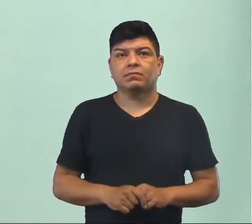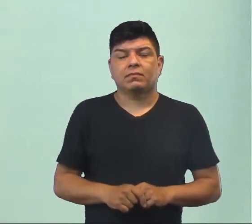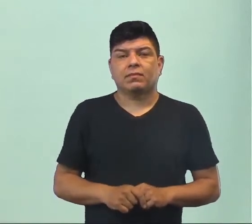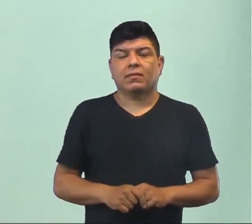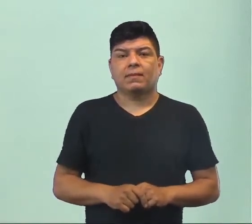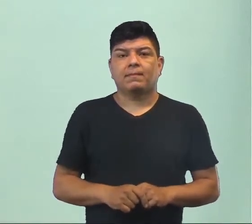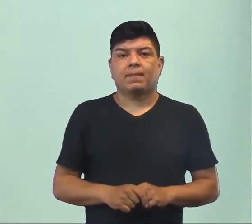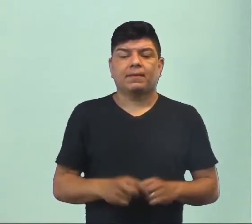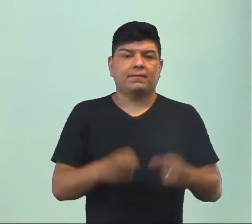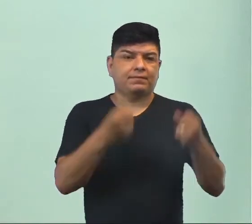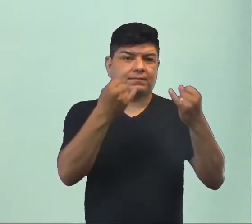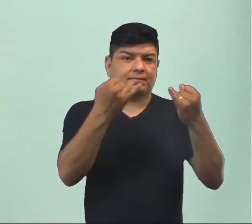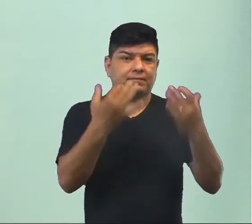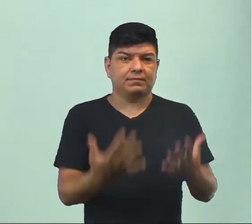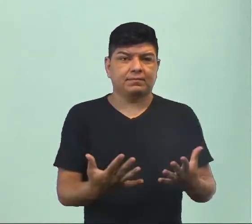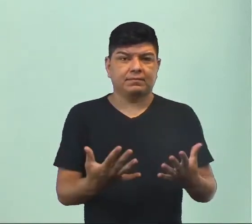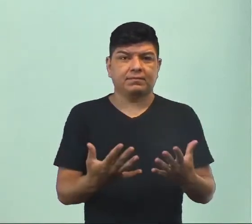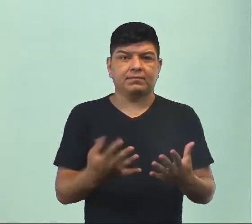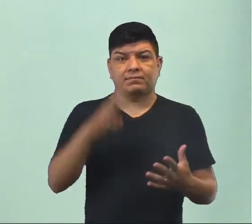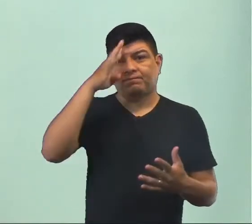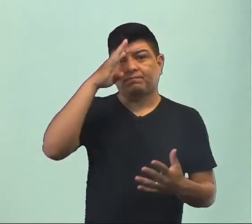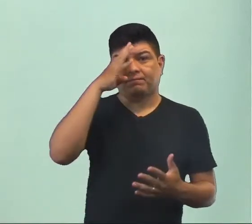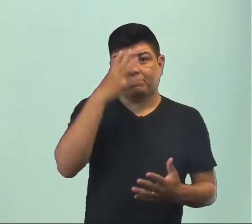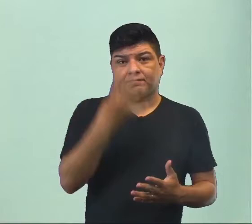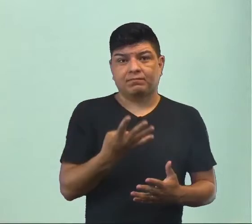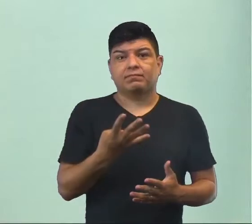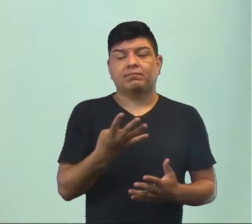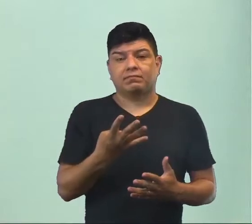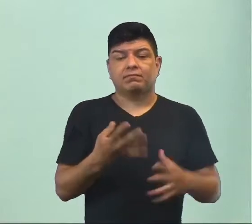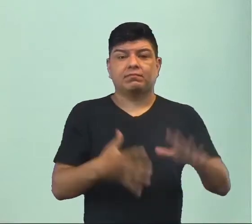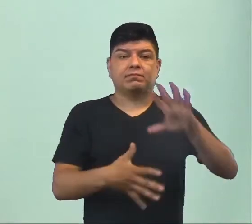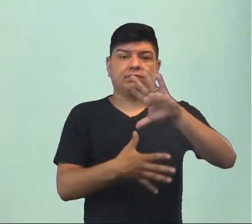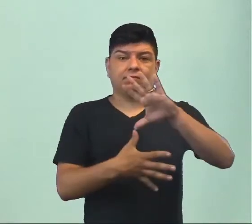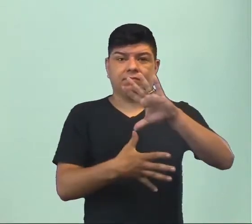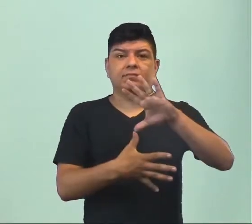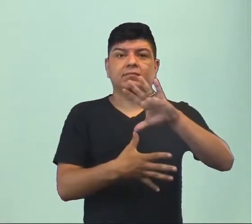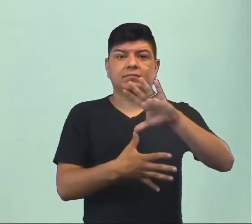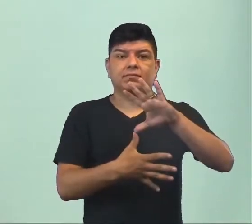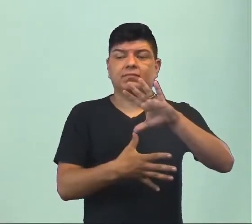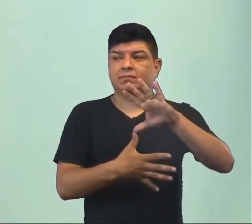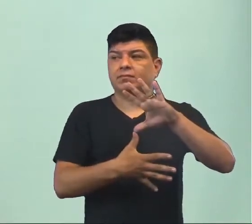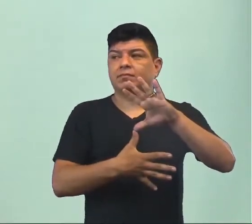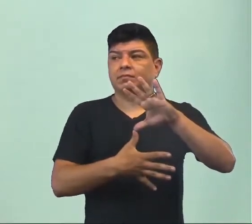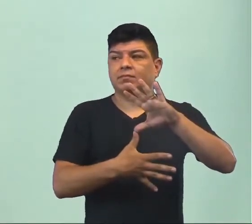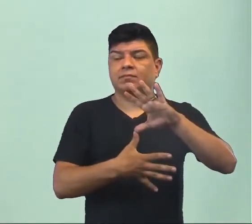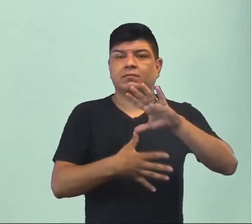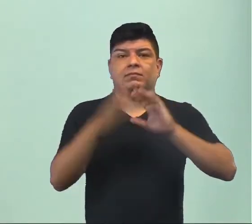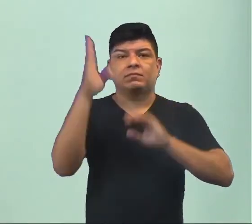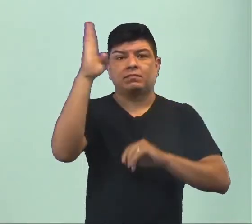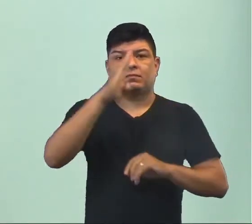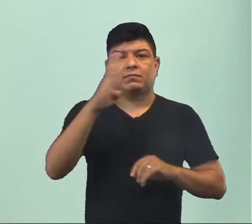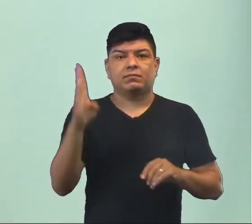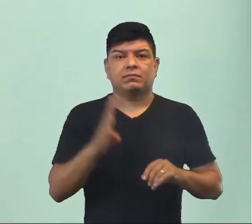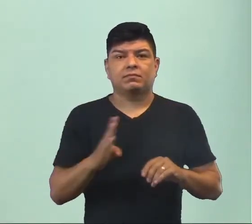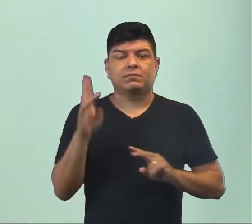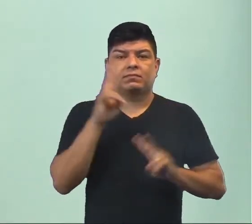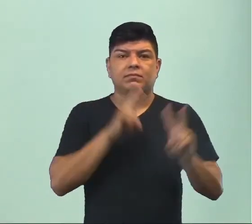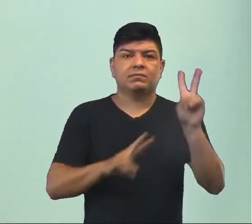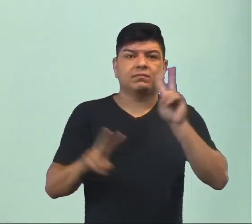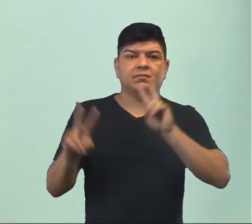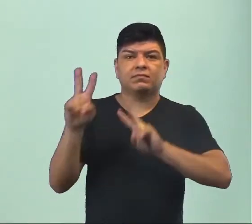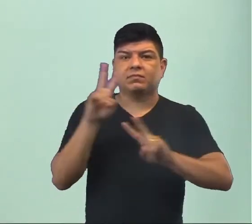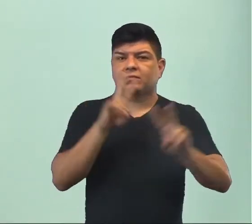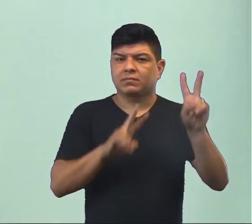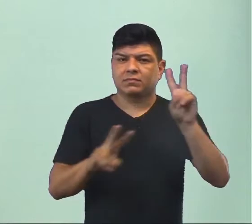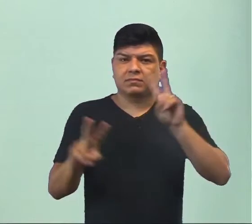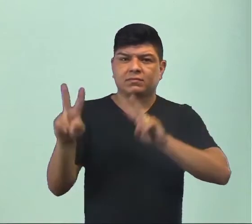Quando a gente fala de descobrimento das Américas, descobrimento do Brasil, é uma visão